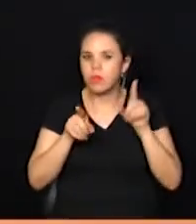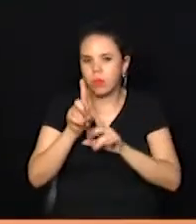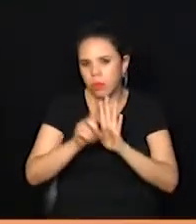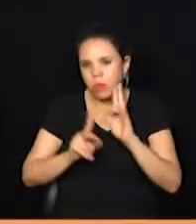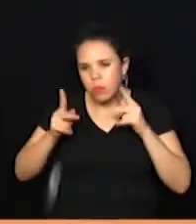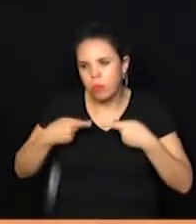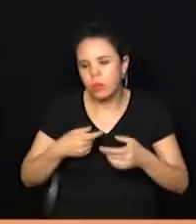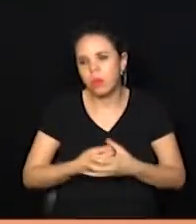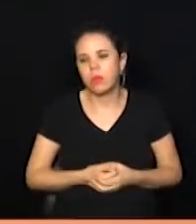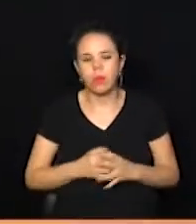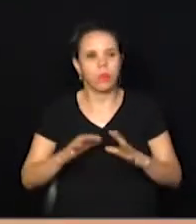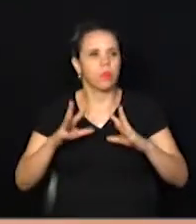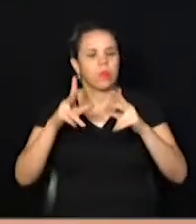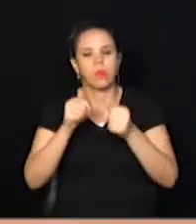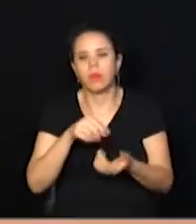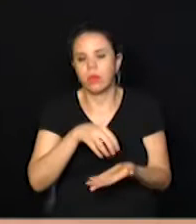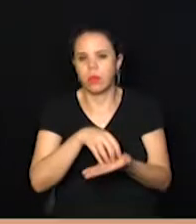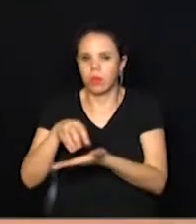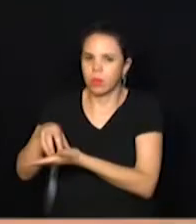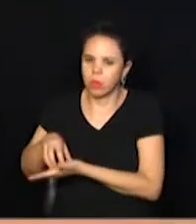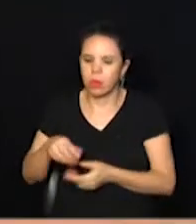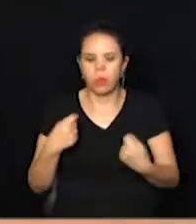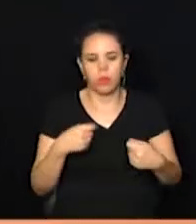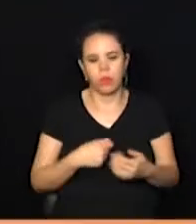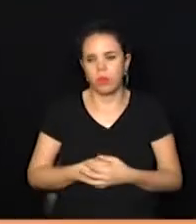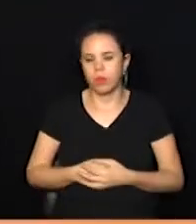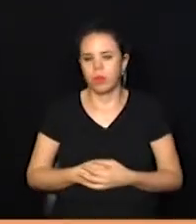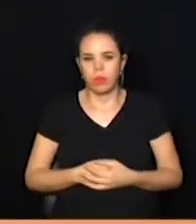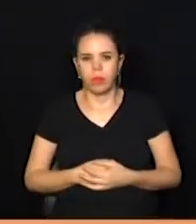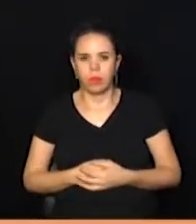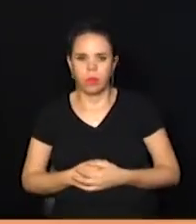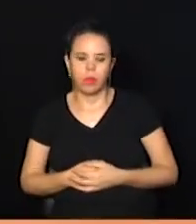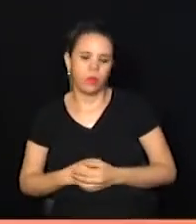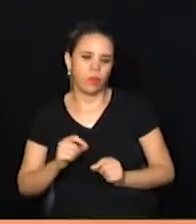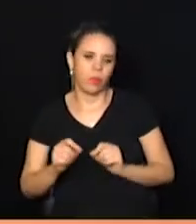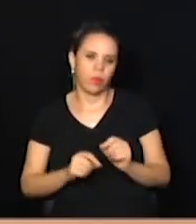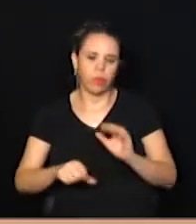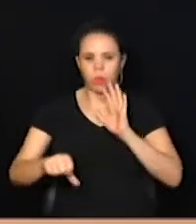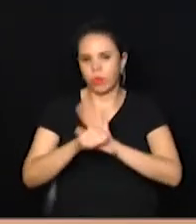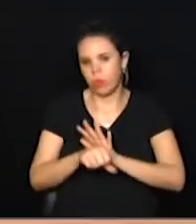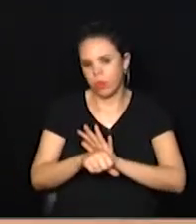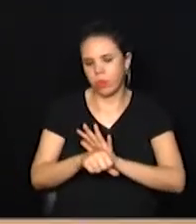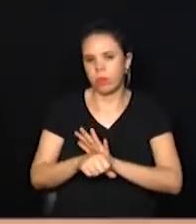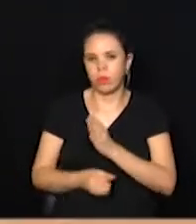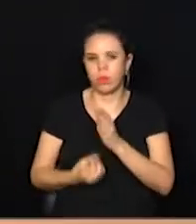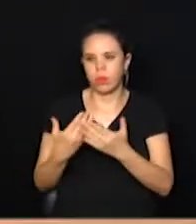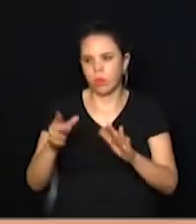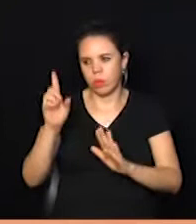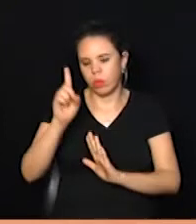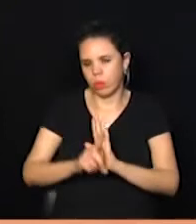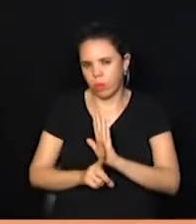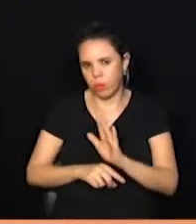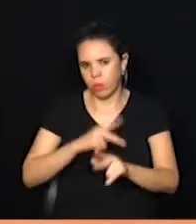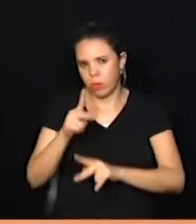Humanos, em todos os setores que forem necessários para que esse crime seja elucidado. É um direito do